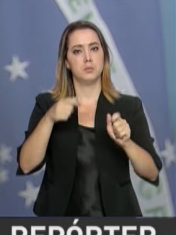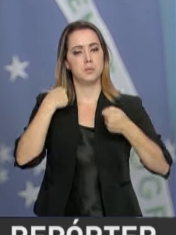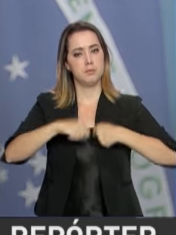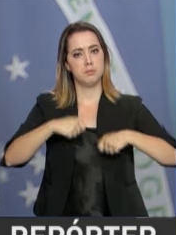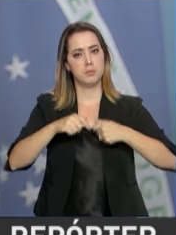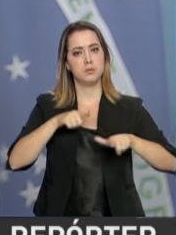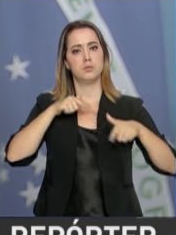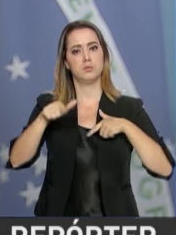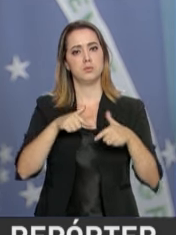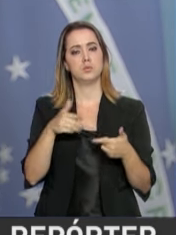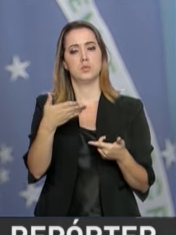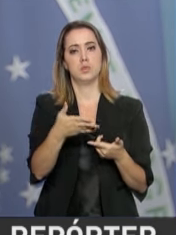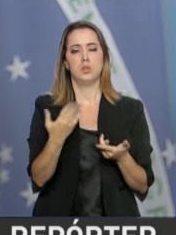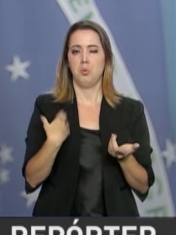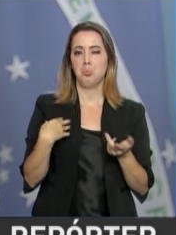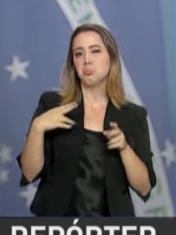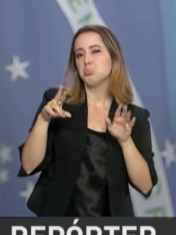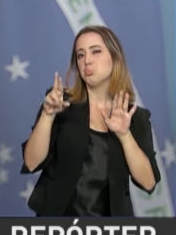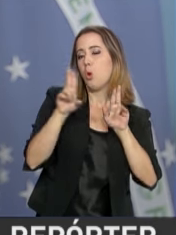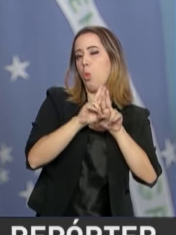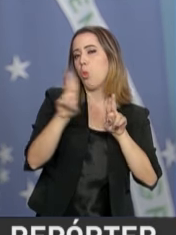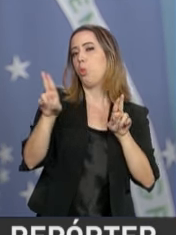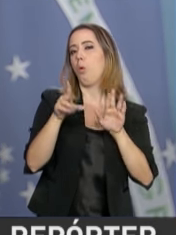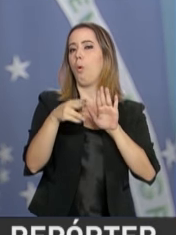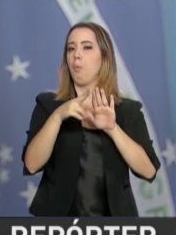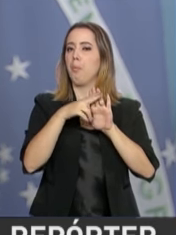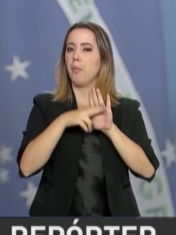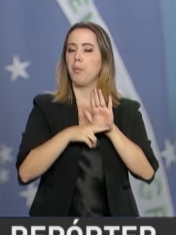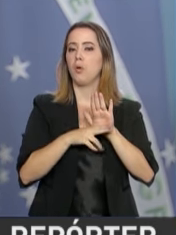atitudes que eu estou rotulando modestamente de corajosas.